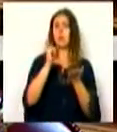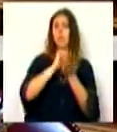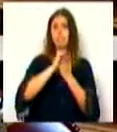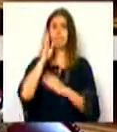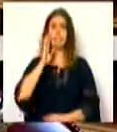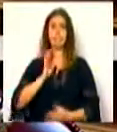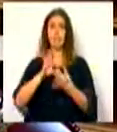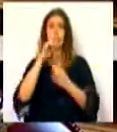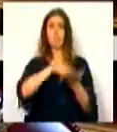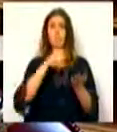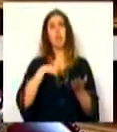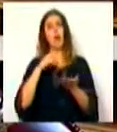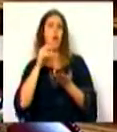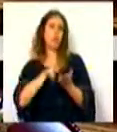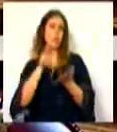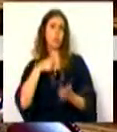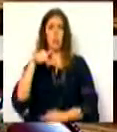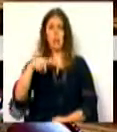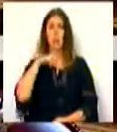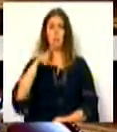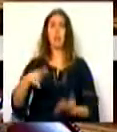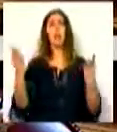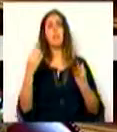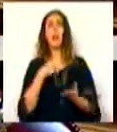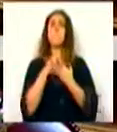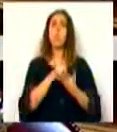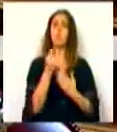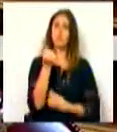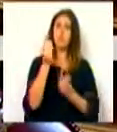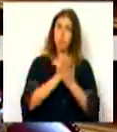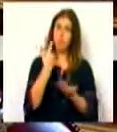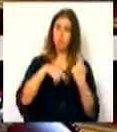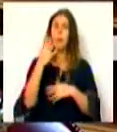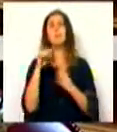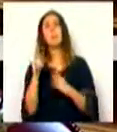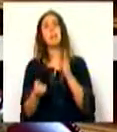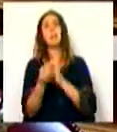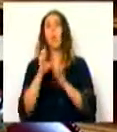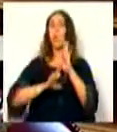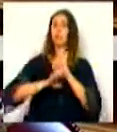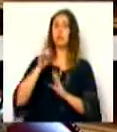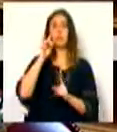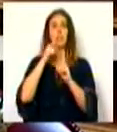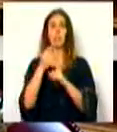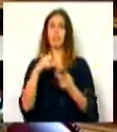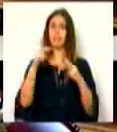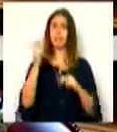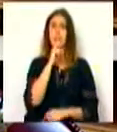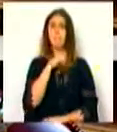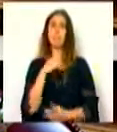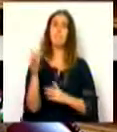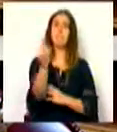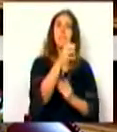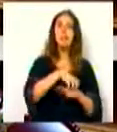América, com a autorização do Ministério de Defesa português. Um apoio não só financeiro, mas também a criação de condições para que a autarquia possa adquirir os